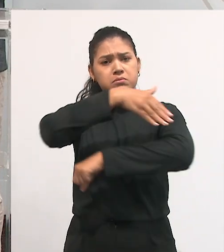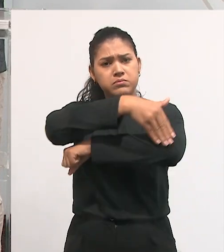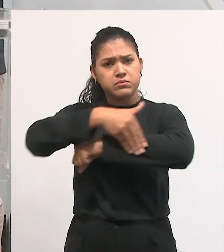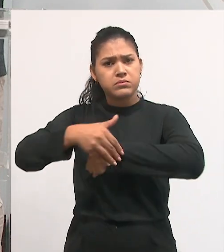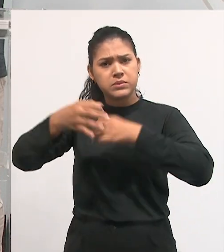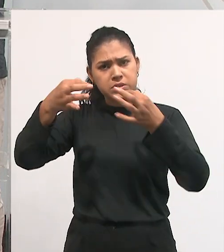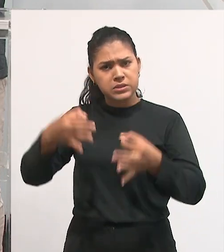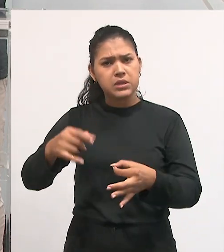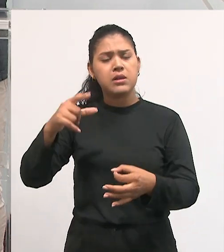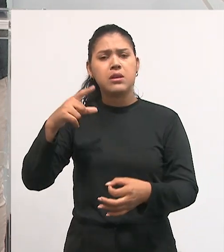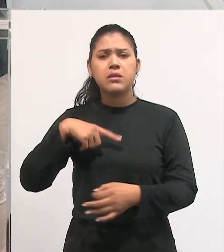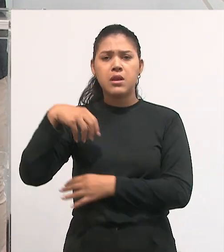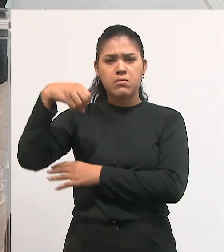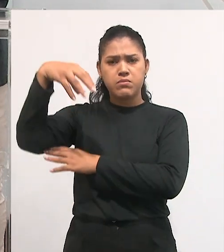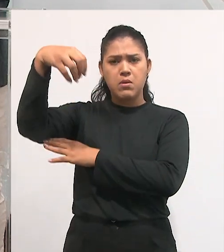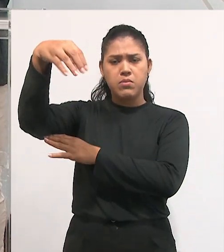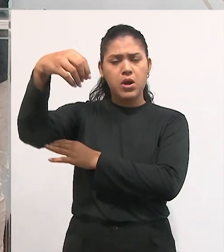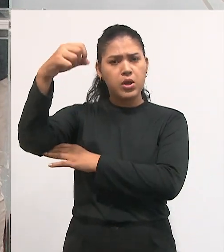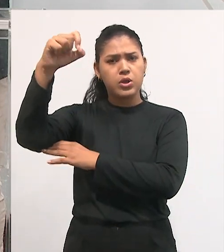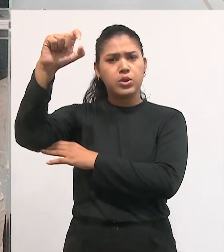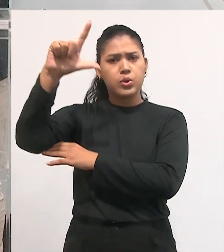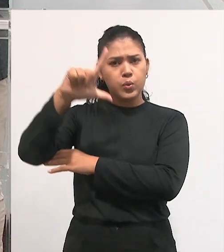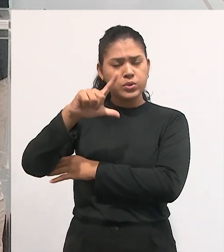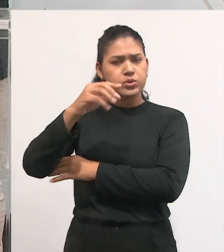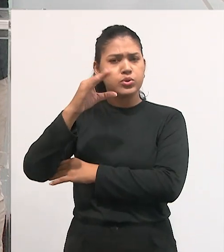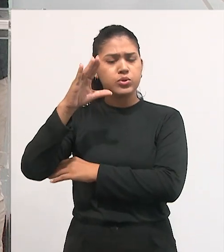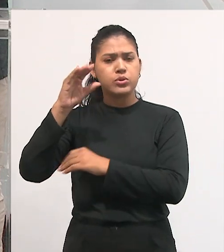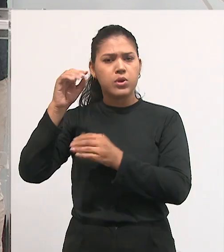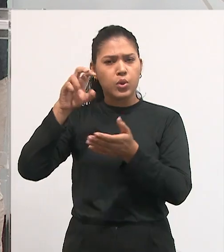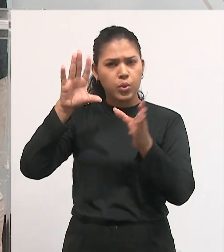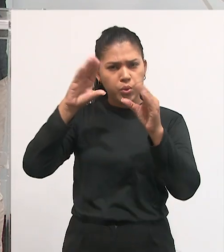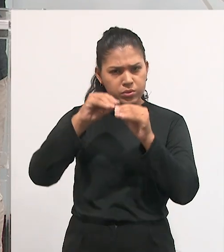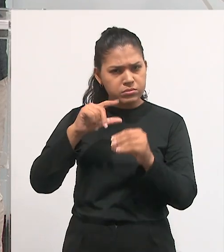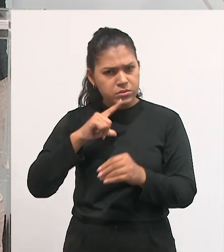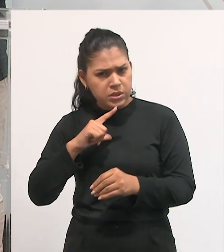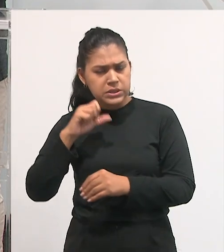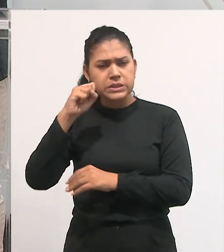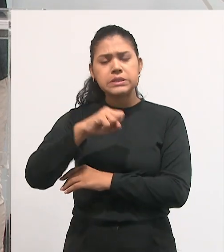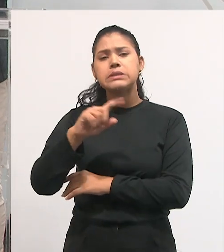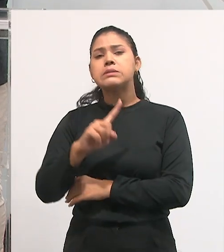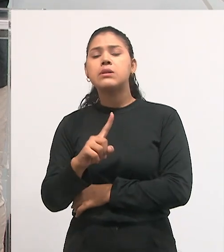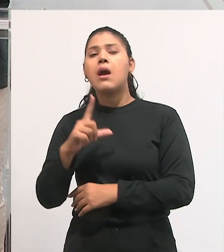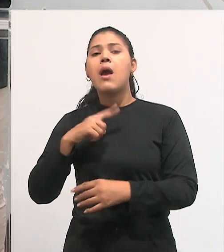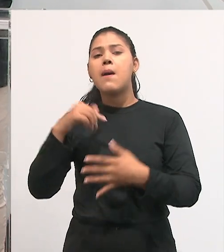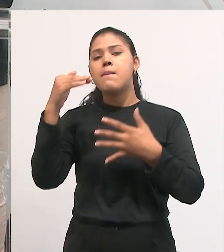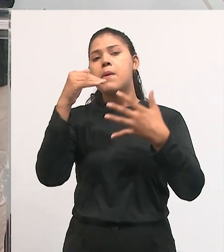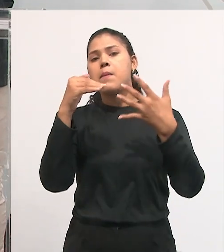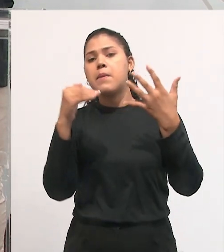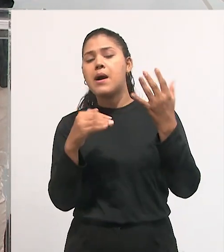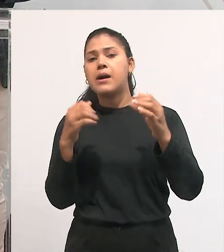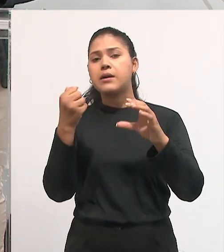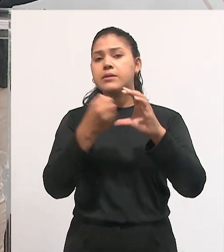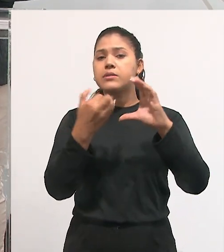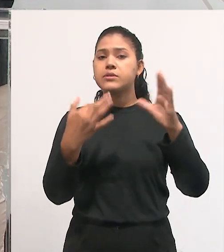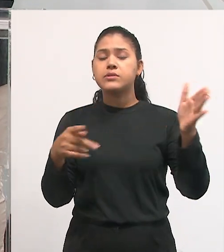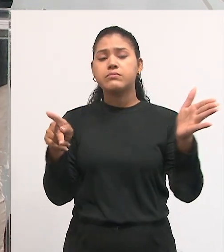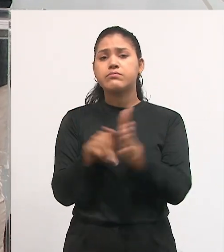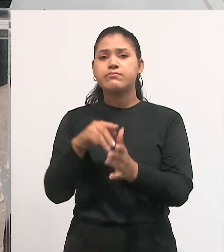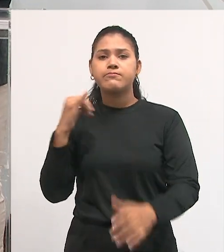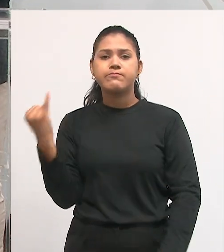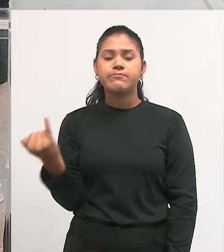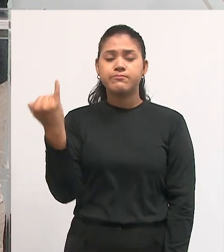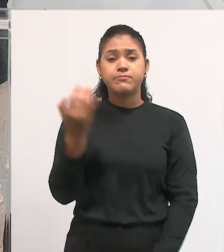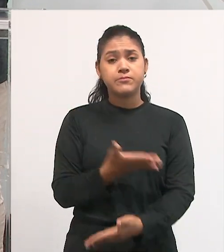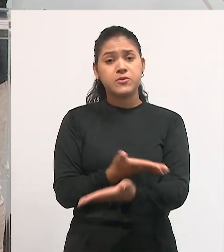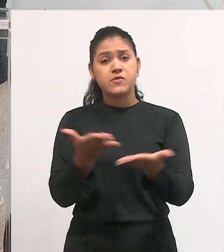uma iluminação pública no período noturno. Então isso são elementos importantes para que você, minha